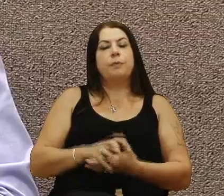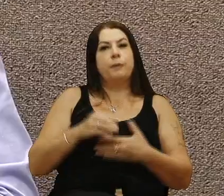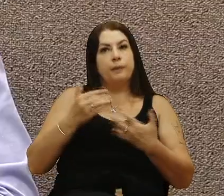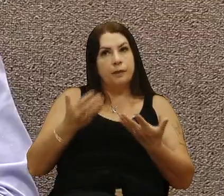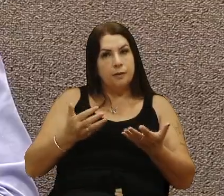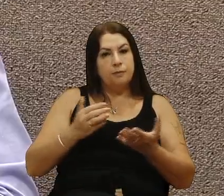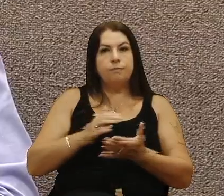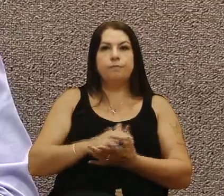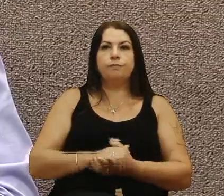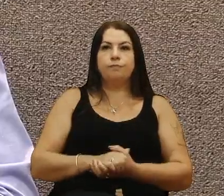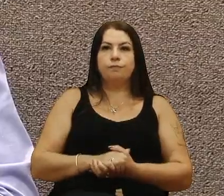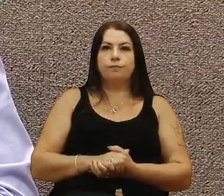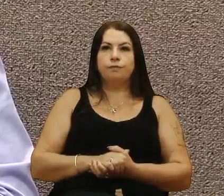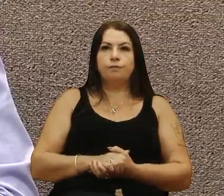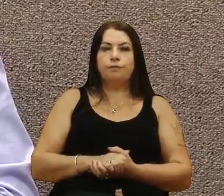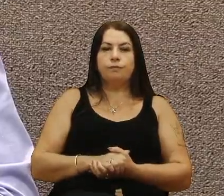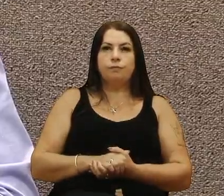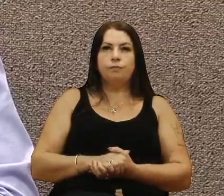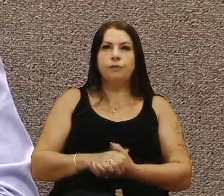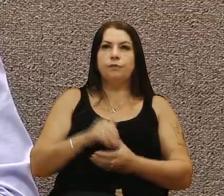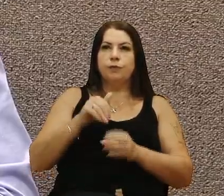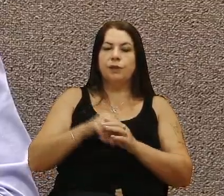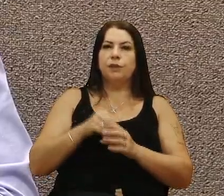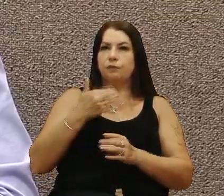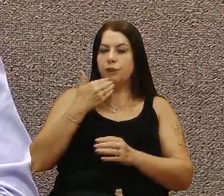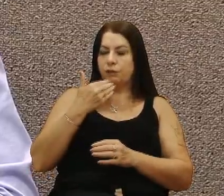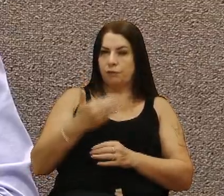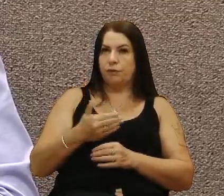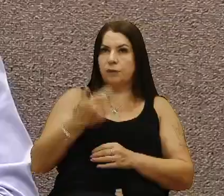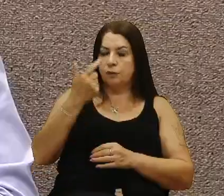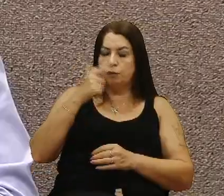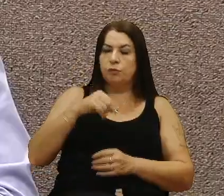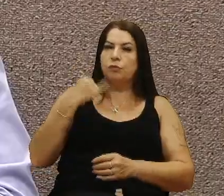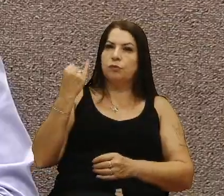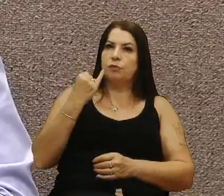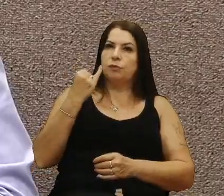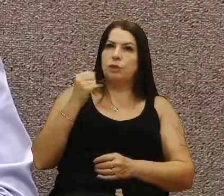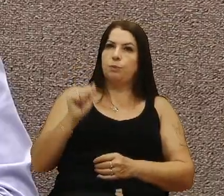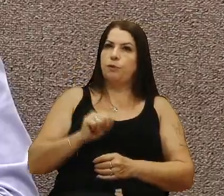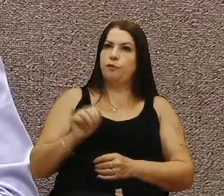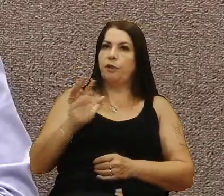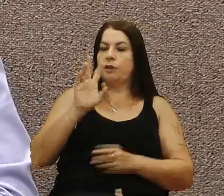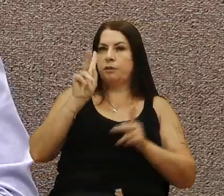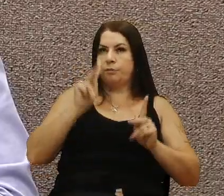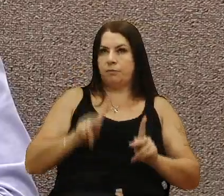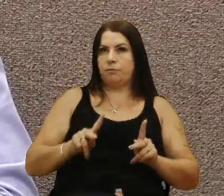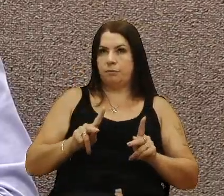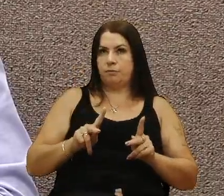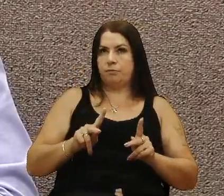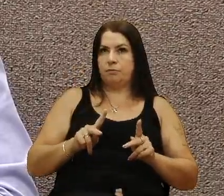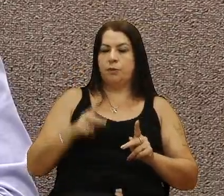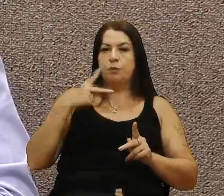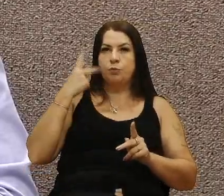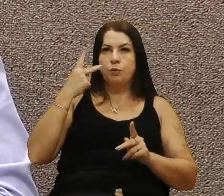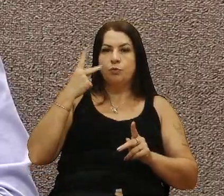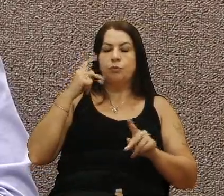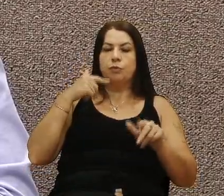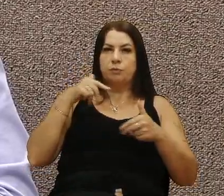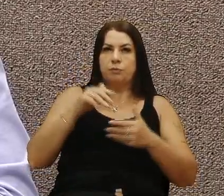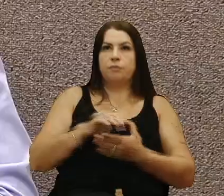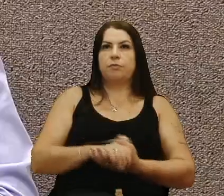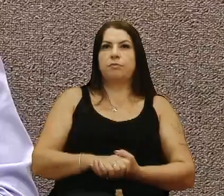Então, vou votar favorável, e eu acho que isso é importante para valorizar as pessoas, os nossos políticos que